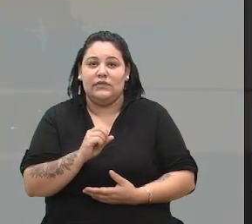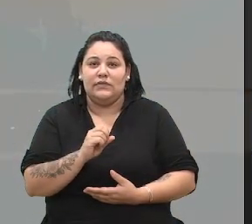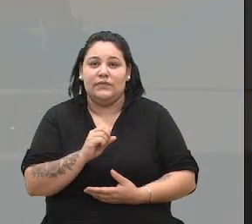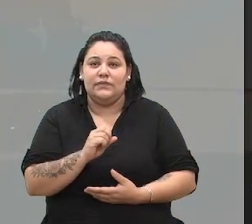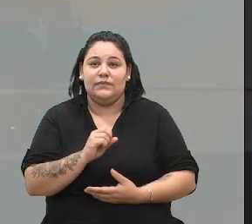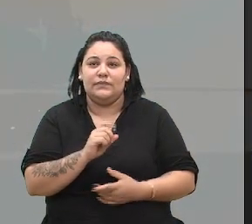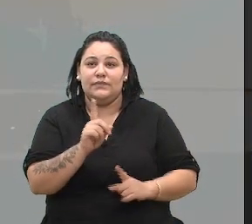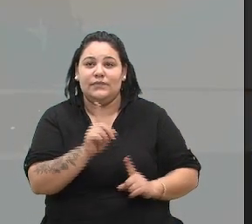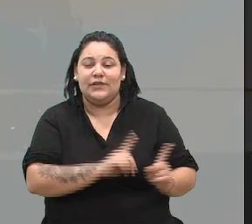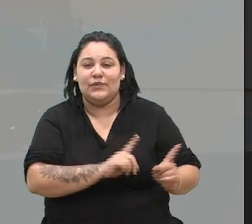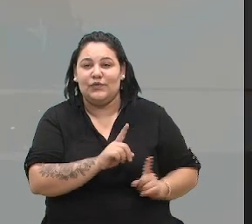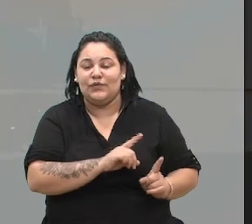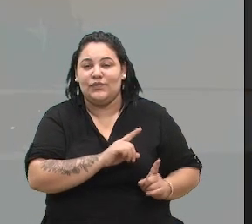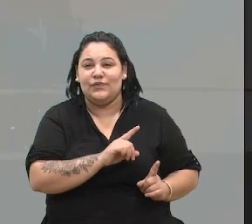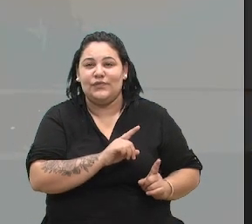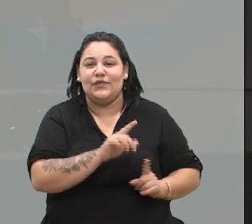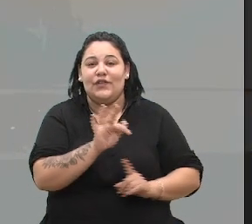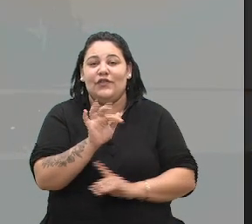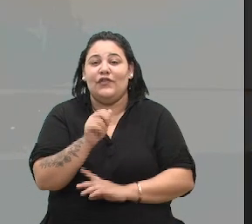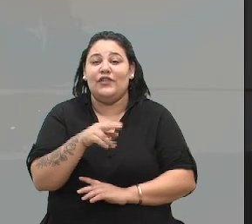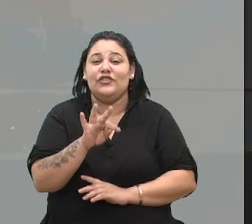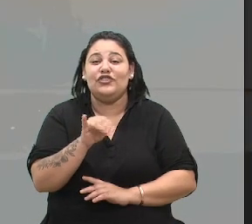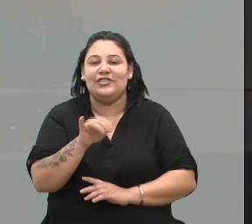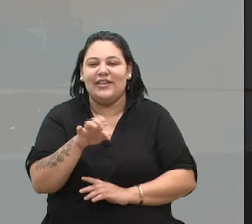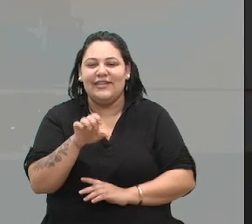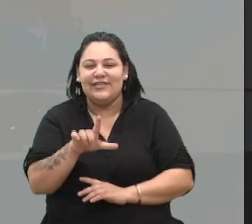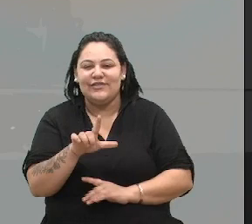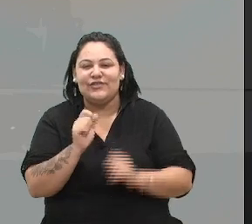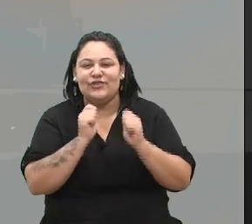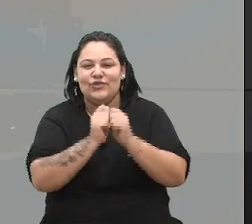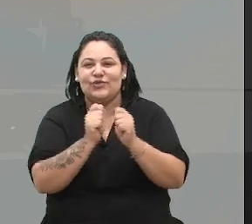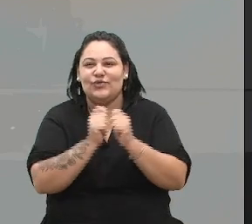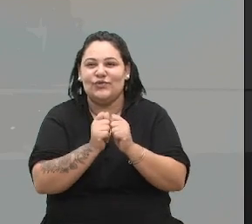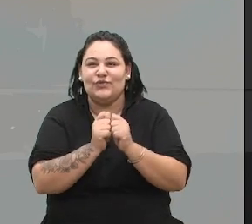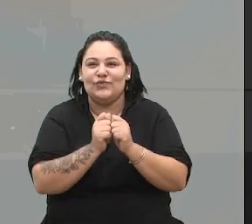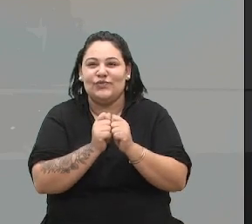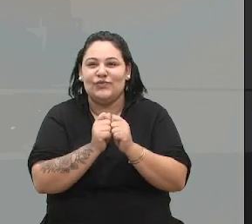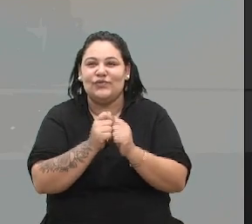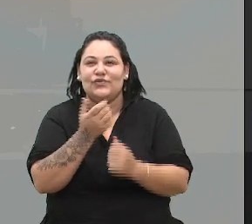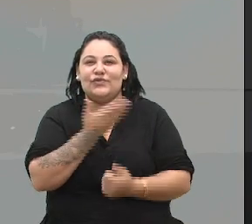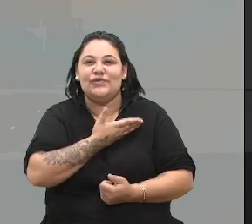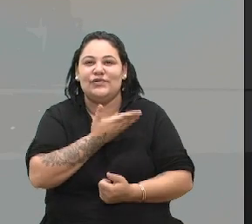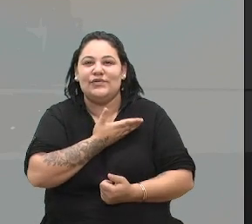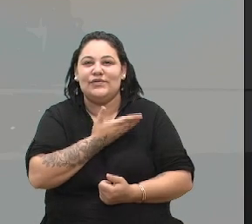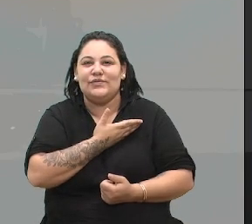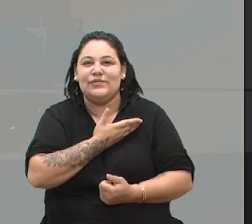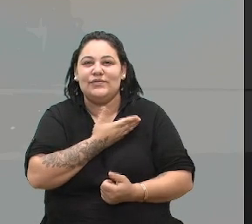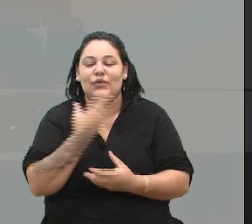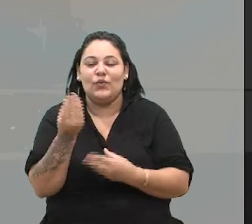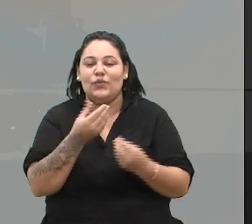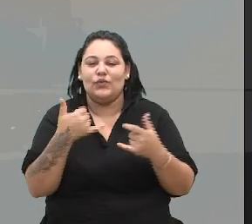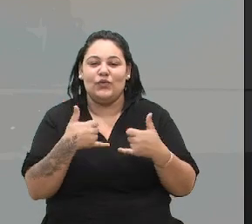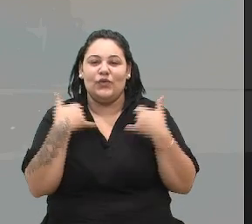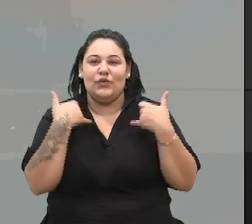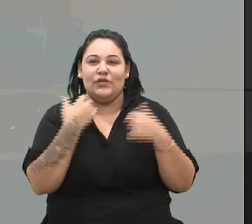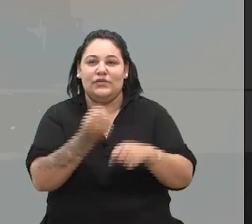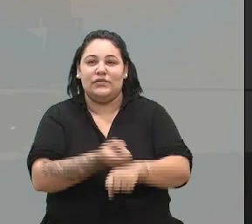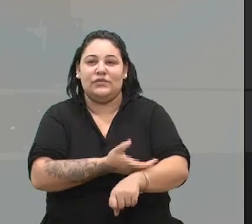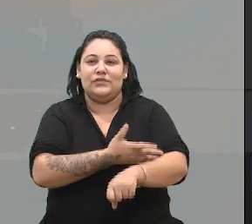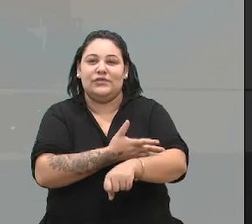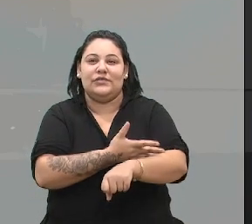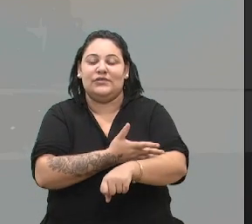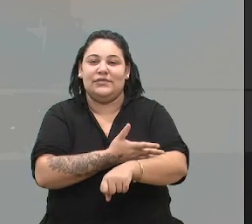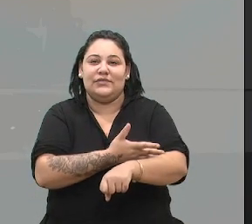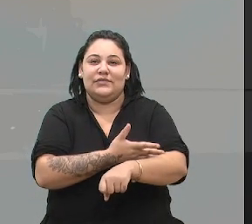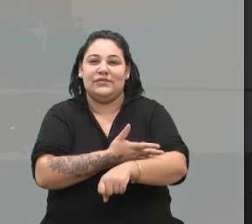Fantinel, junto com os seus amigos, abrindo, senhoras e senhores, com muito orgulho e emoção, abrindo a